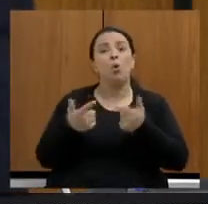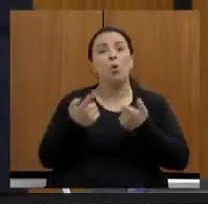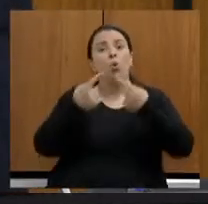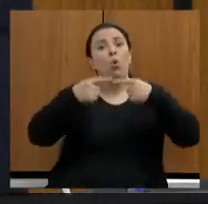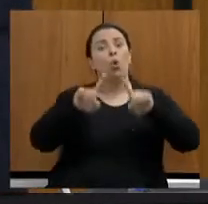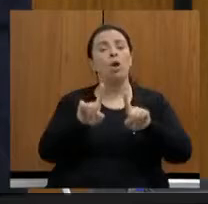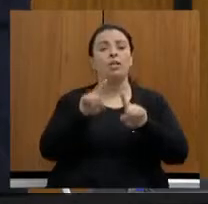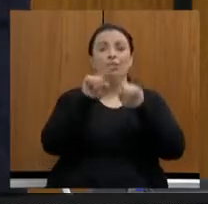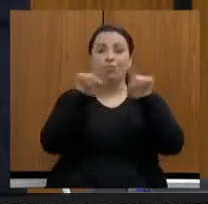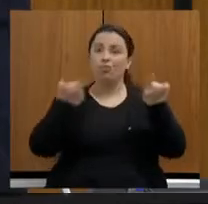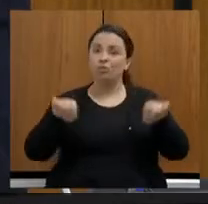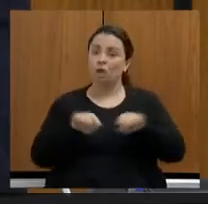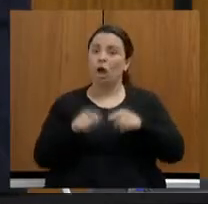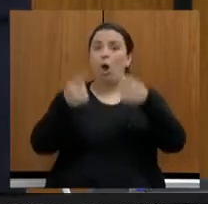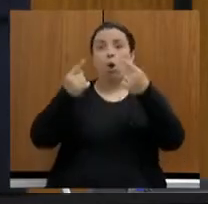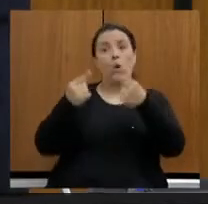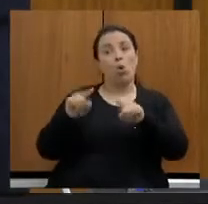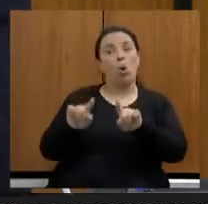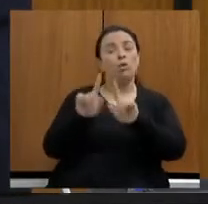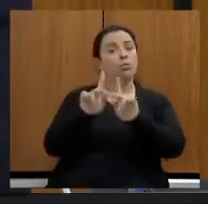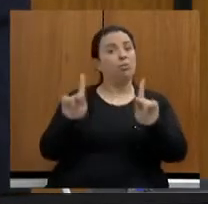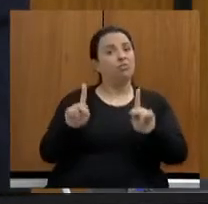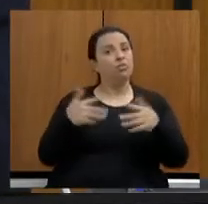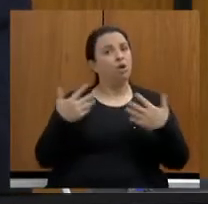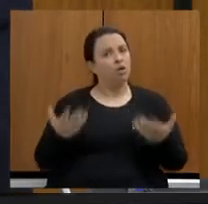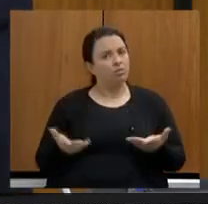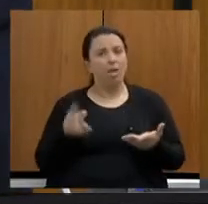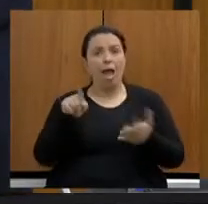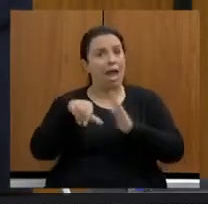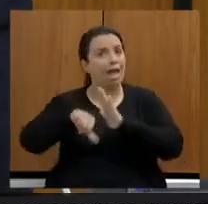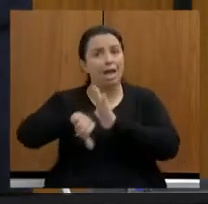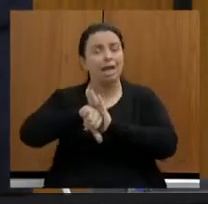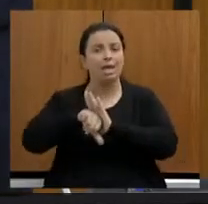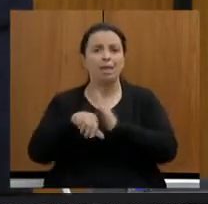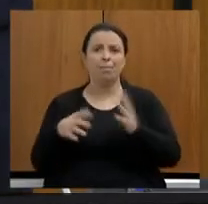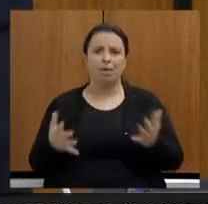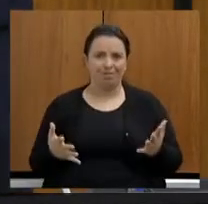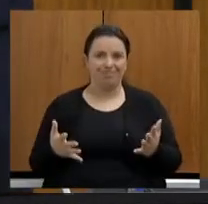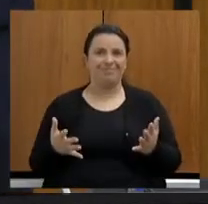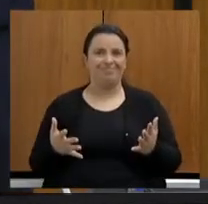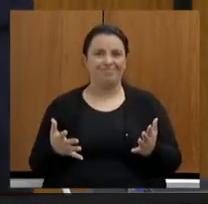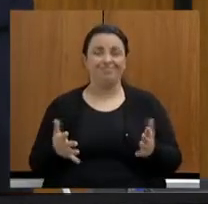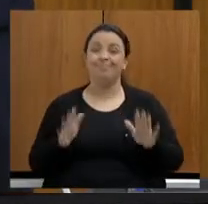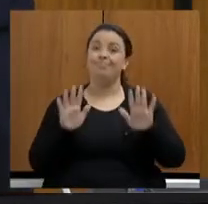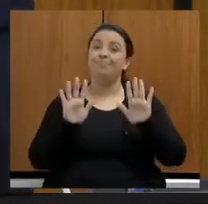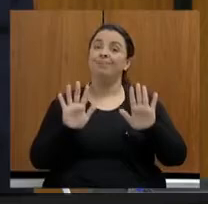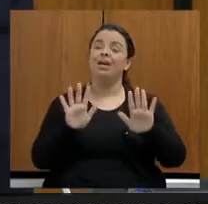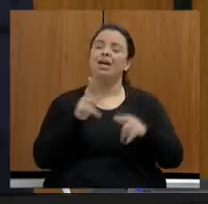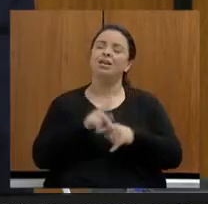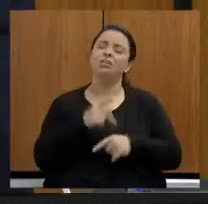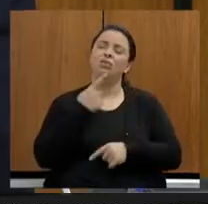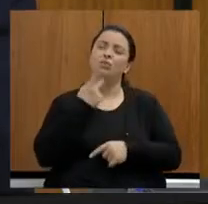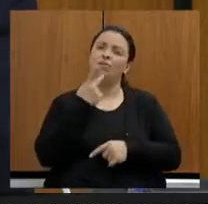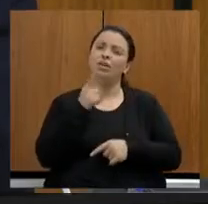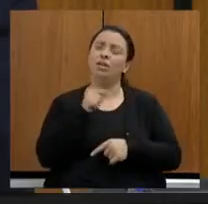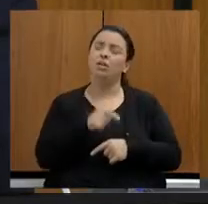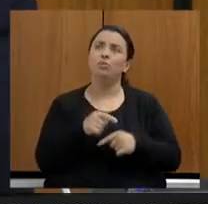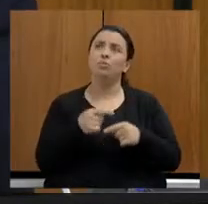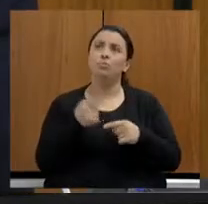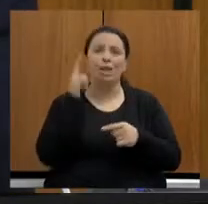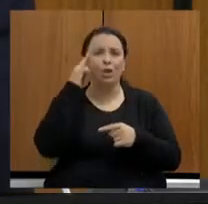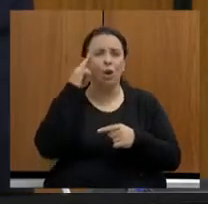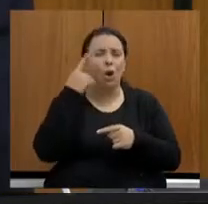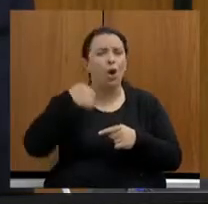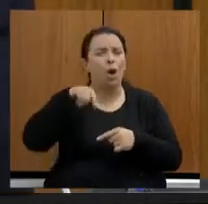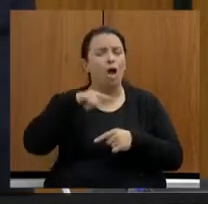dos professores mas eu tô dizendo isso secretária é para fazer que uma reflexão porque eu